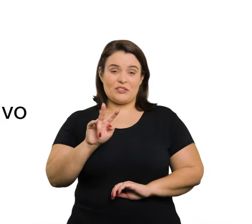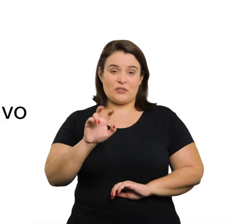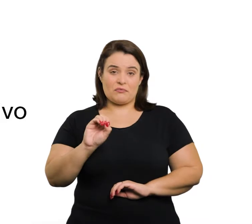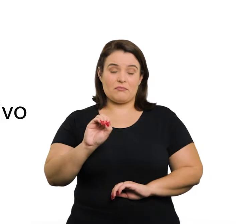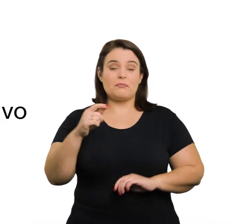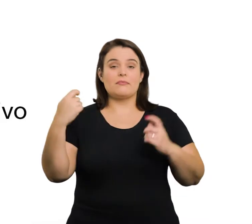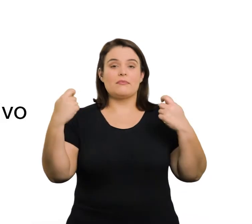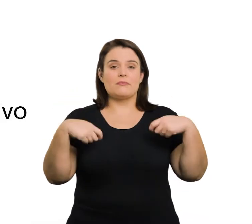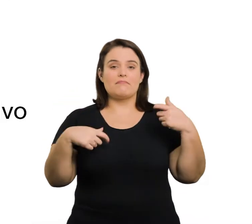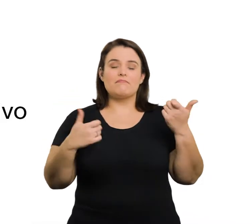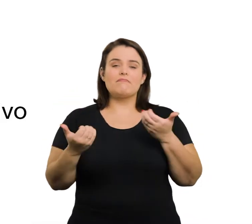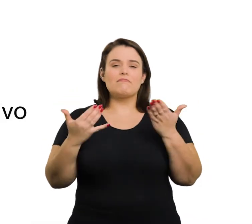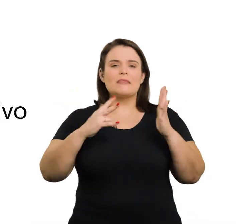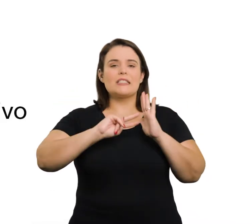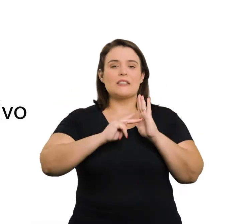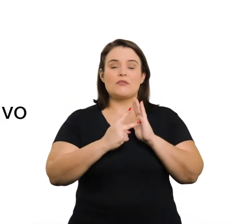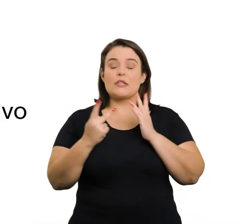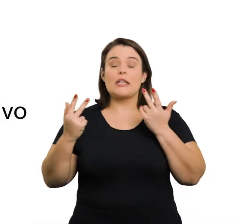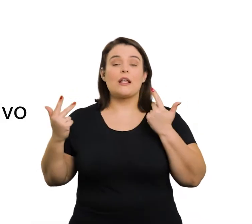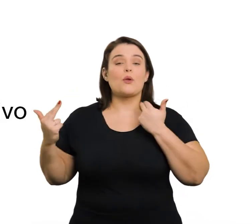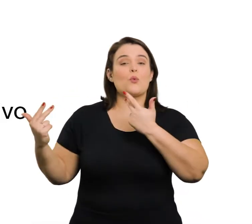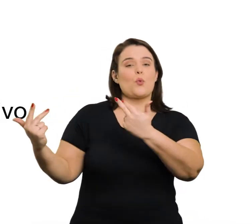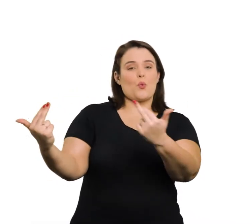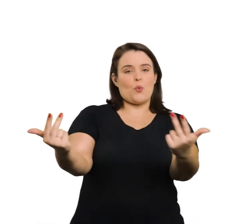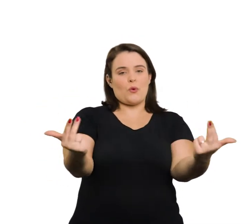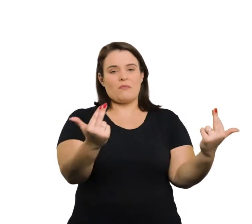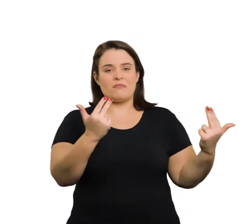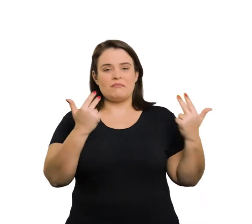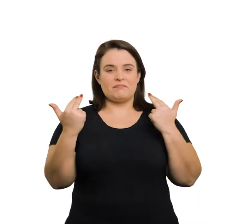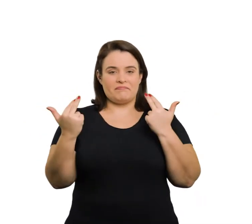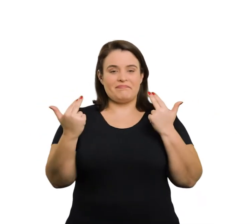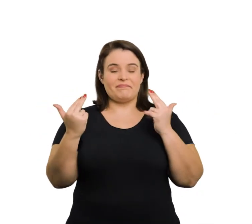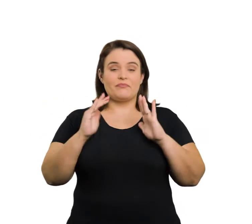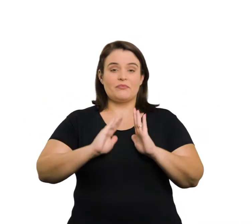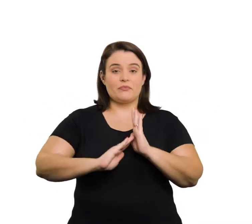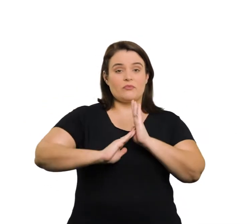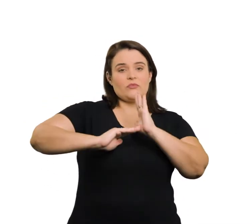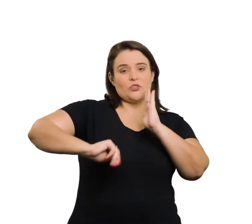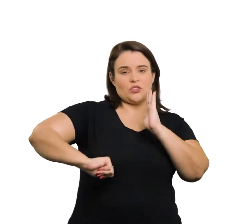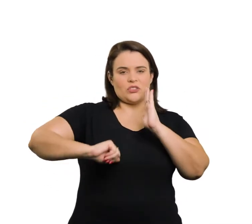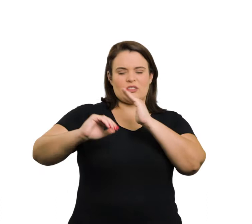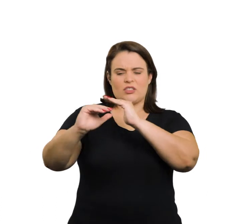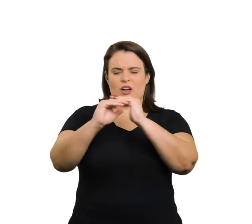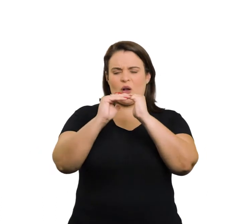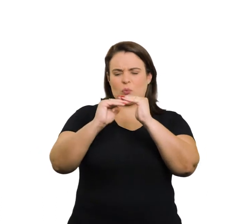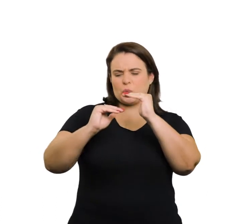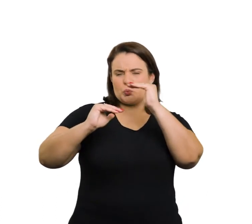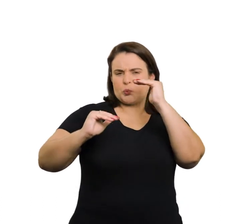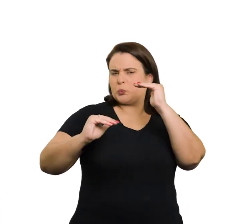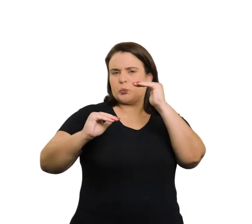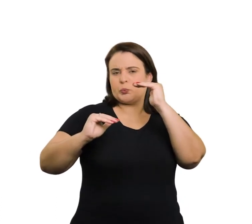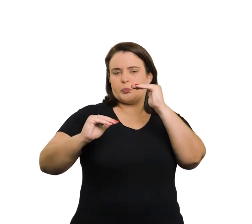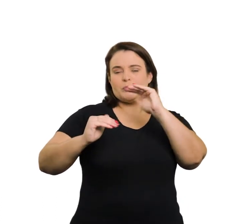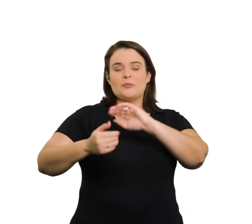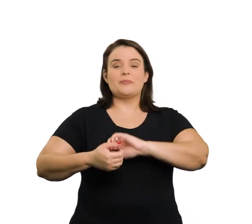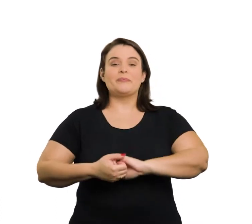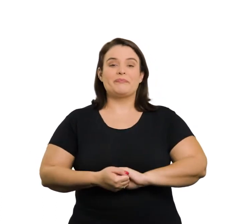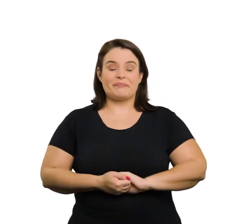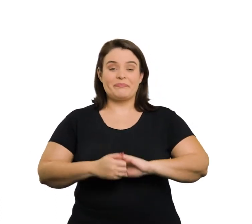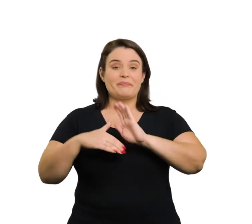uso equitativo, deve-se propiciar o mesmo significado de uso para todos, eliminar uma